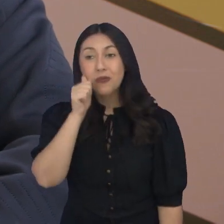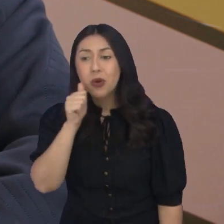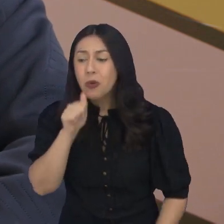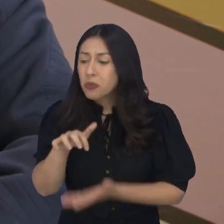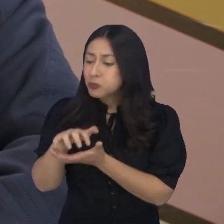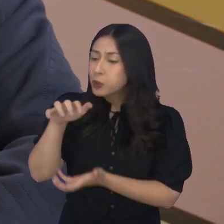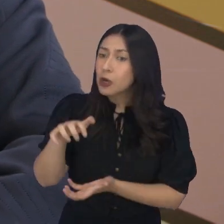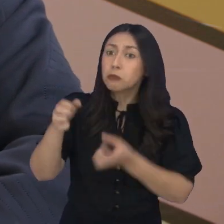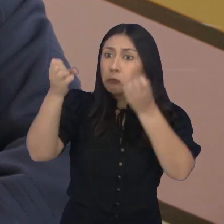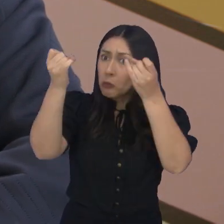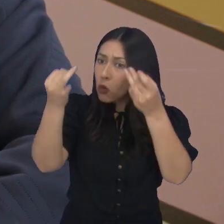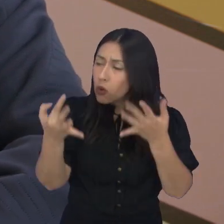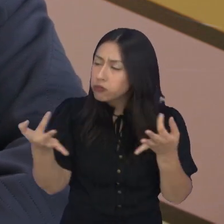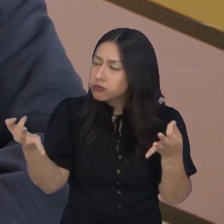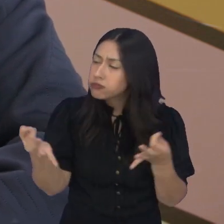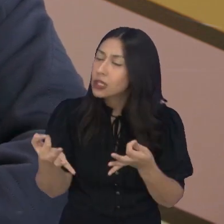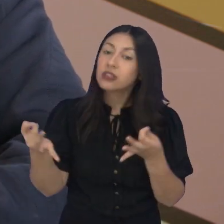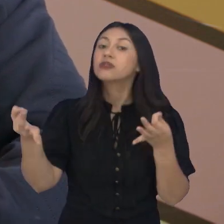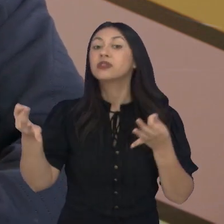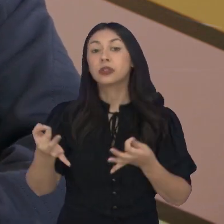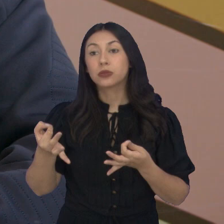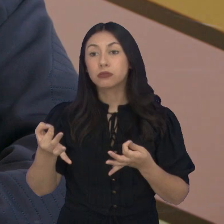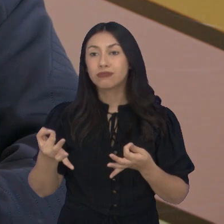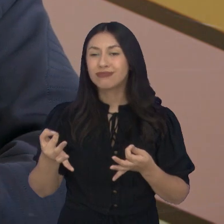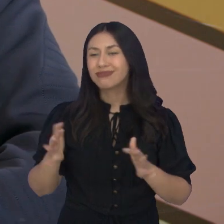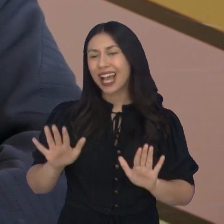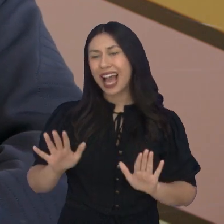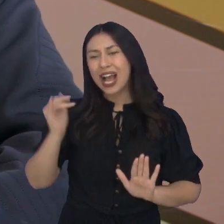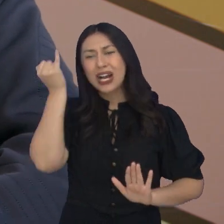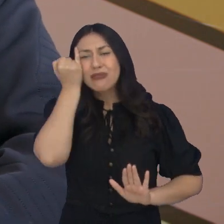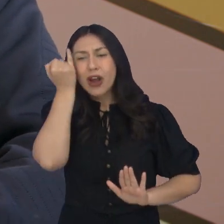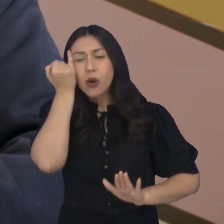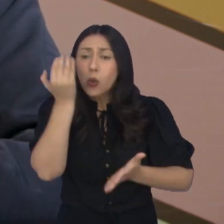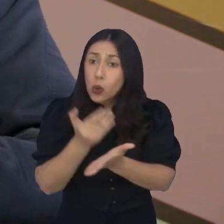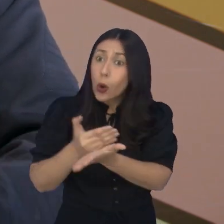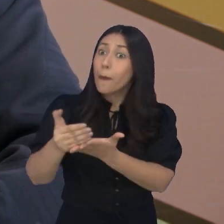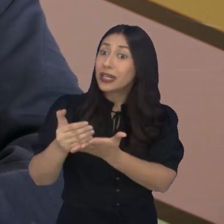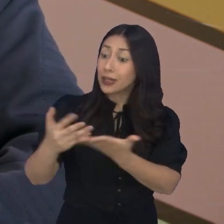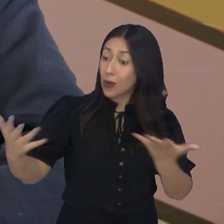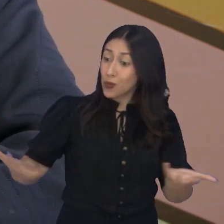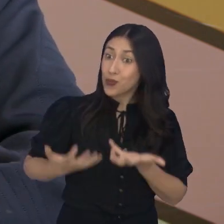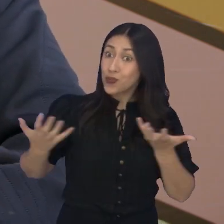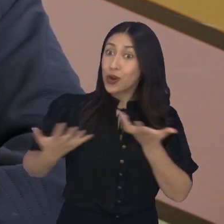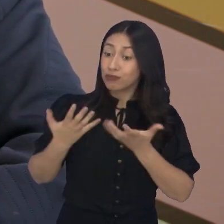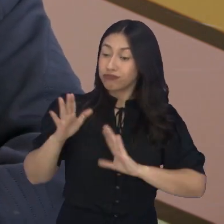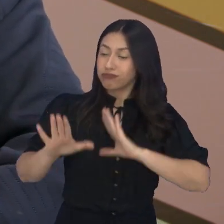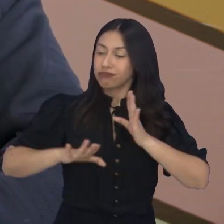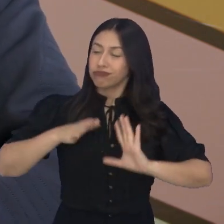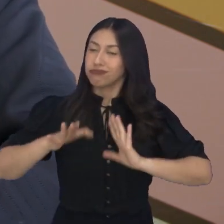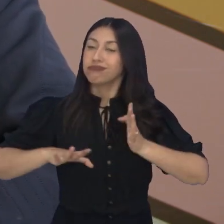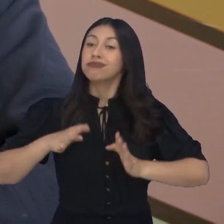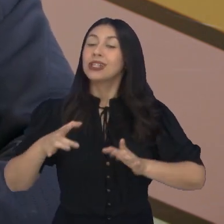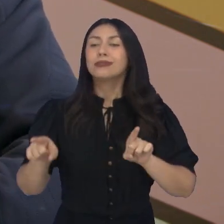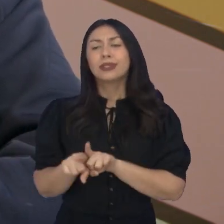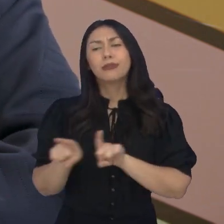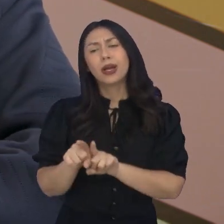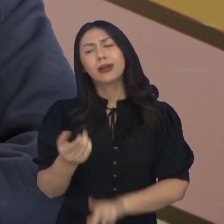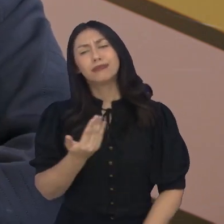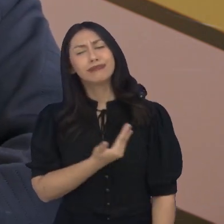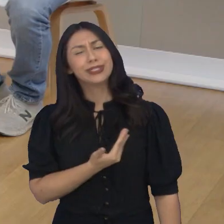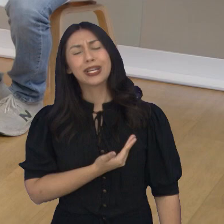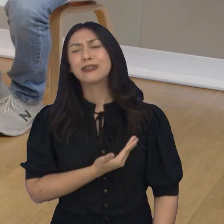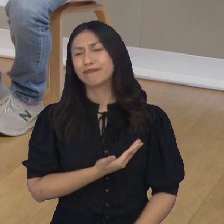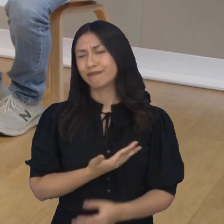que precisa ser falado. Se você não tem disposição, começa porque você vai ganhar disposição. É isso mesmo. E além disso, amizade,